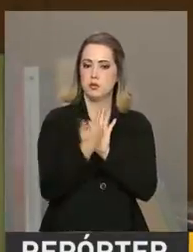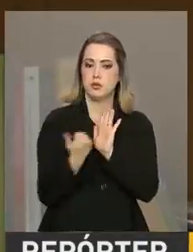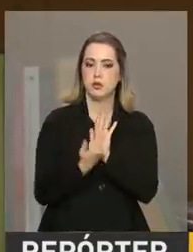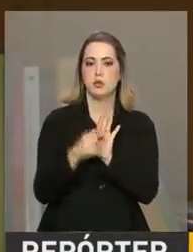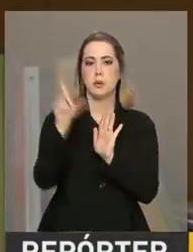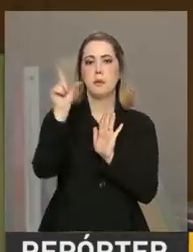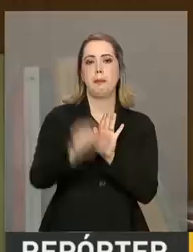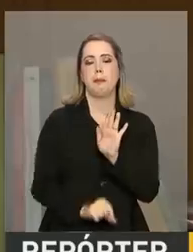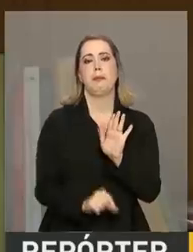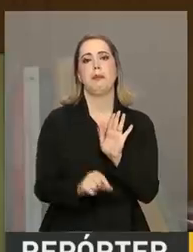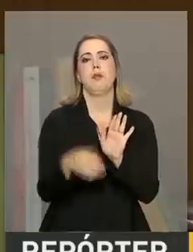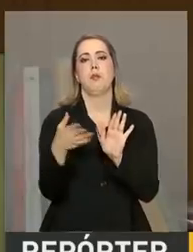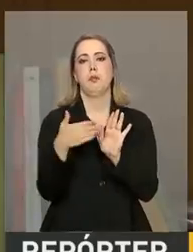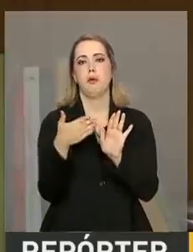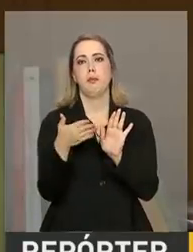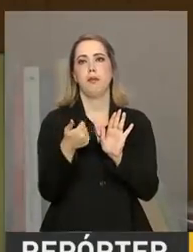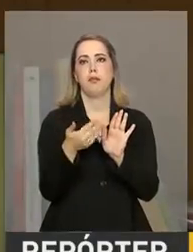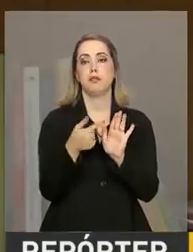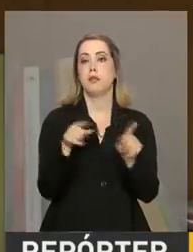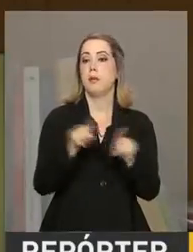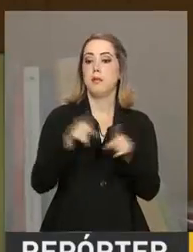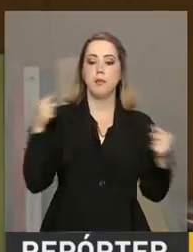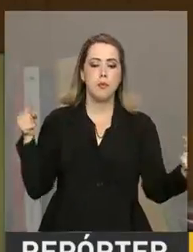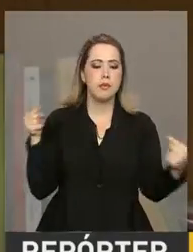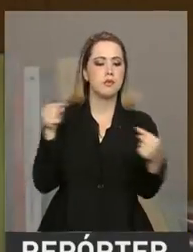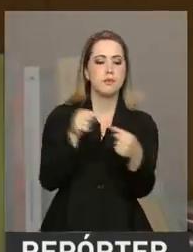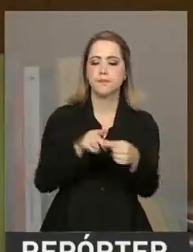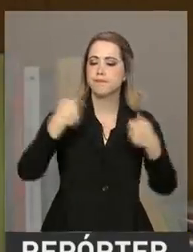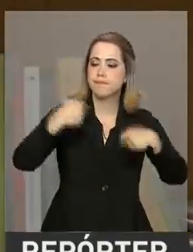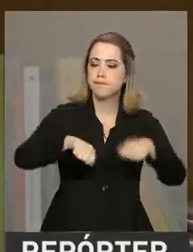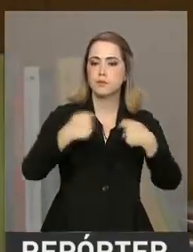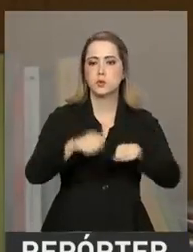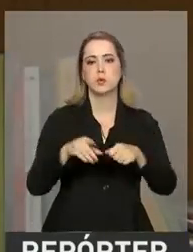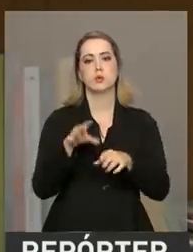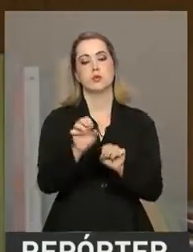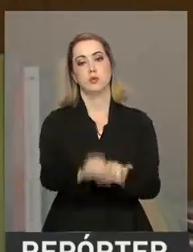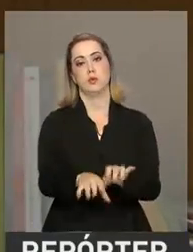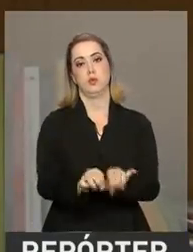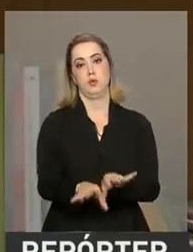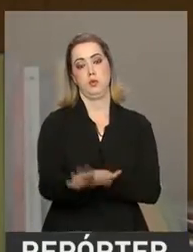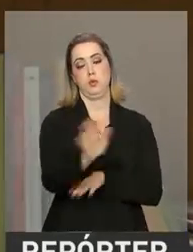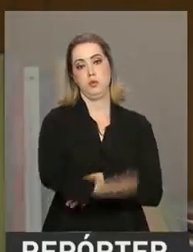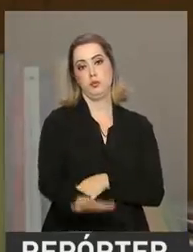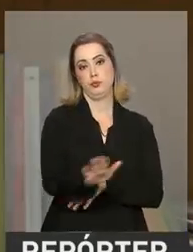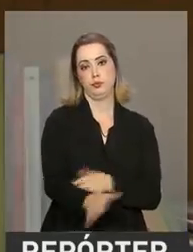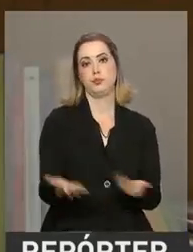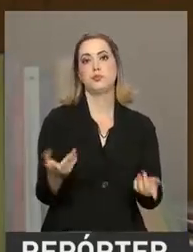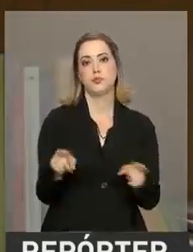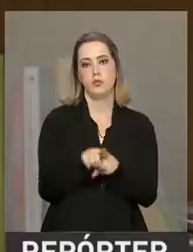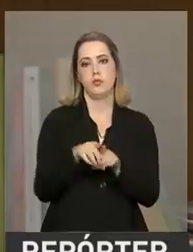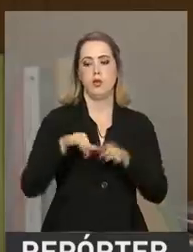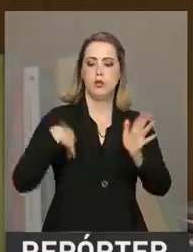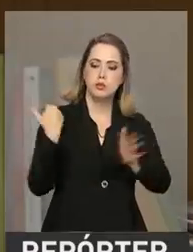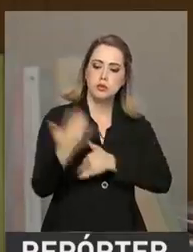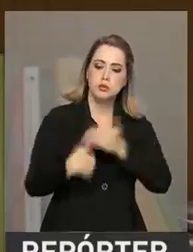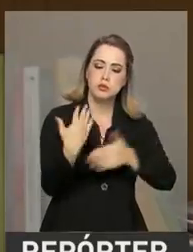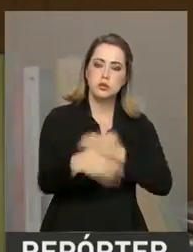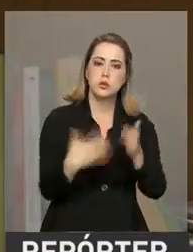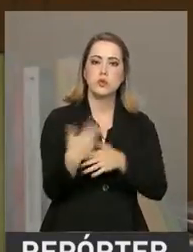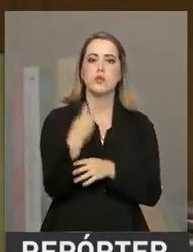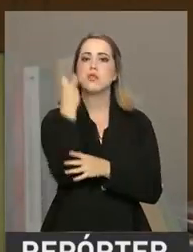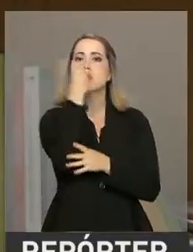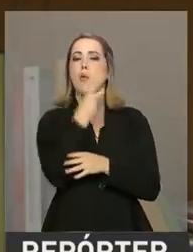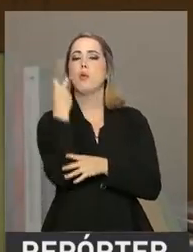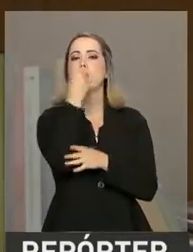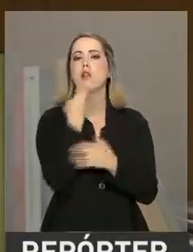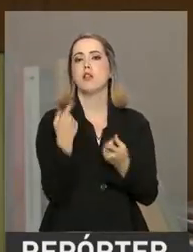menos teórico e mais focado realmente nas necessidades da criança. Do ponto de vista do desenvolvimento da